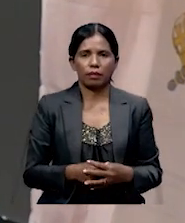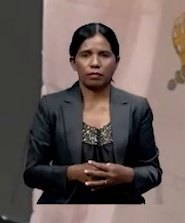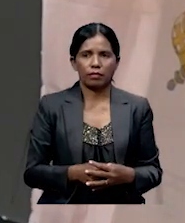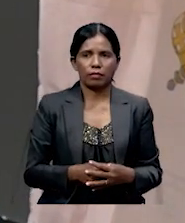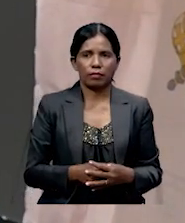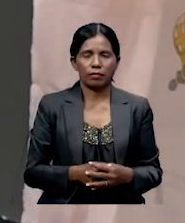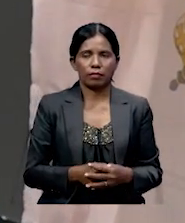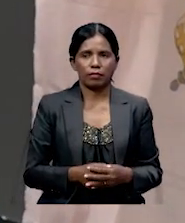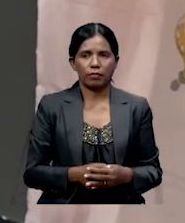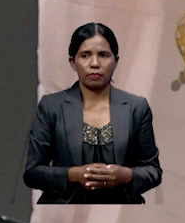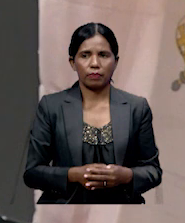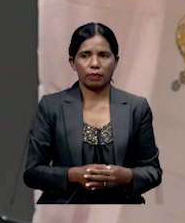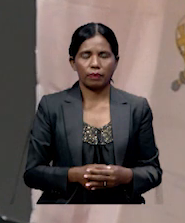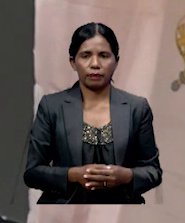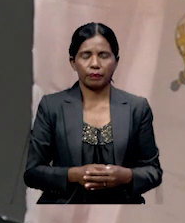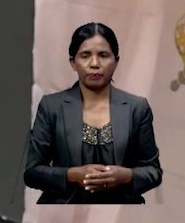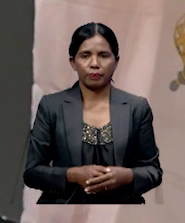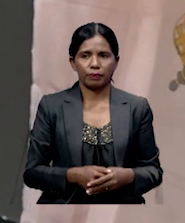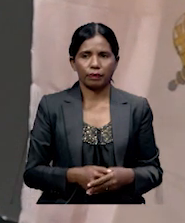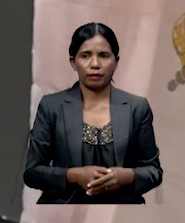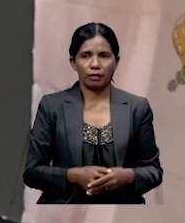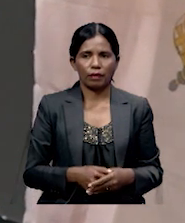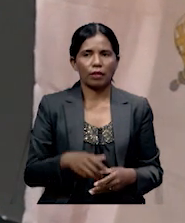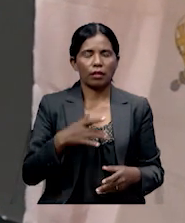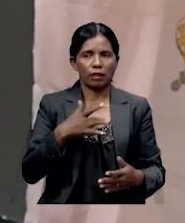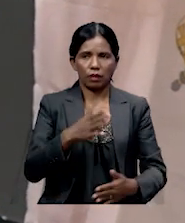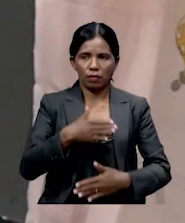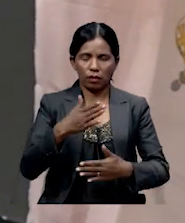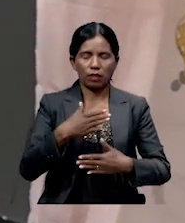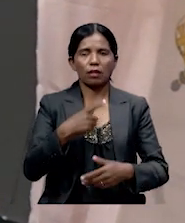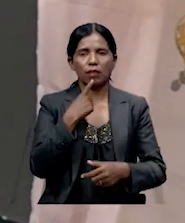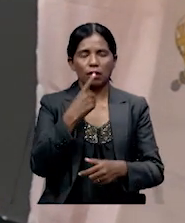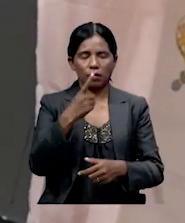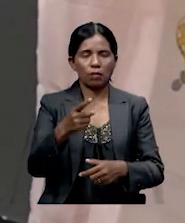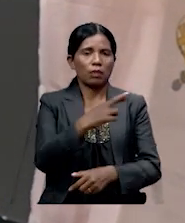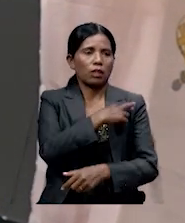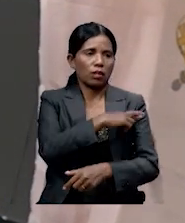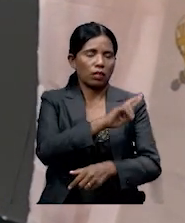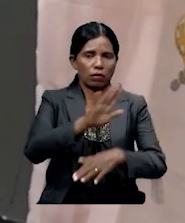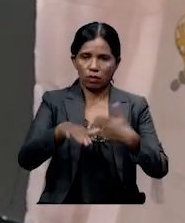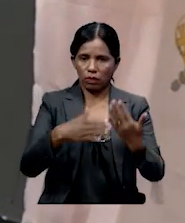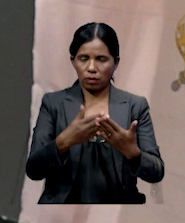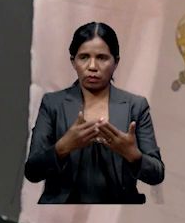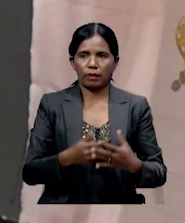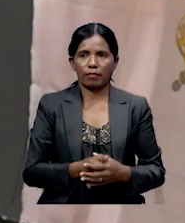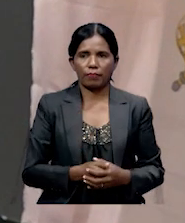de Cazaquistão, apresentou representantes religiosos.